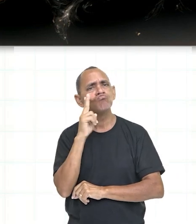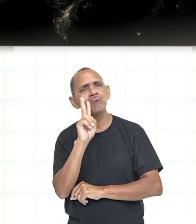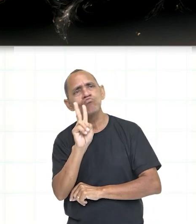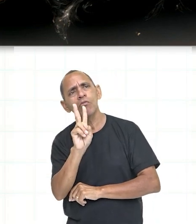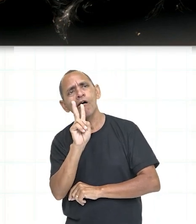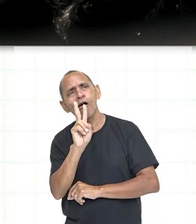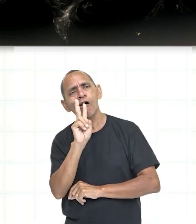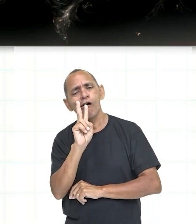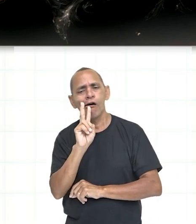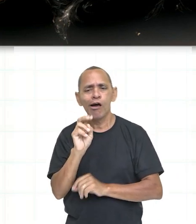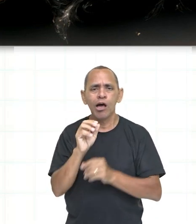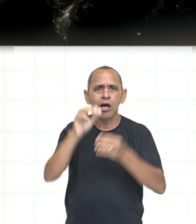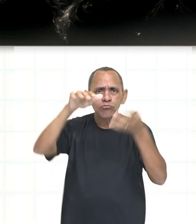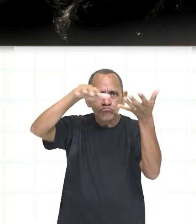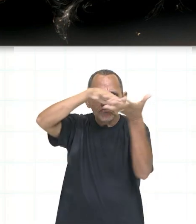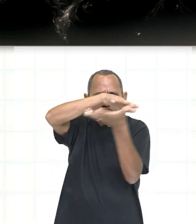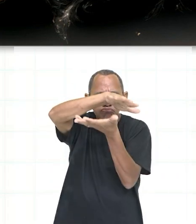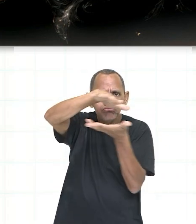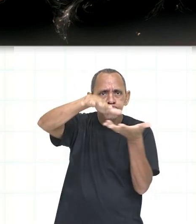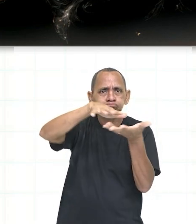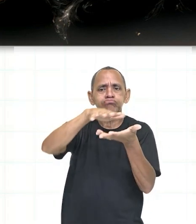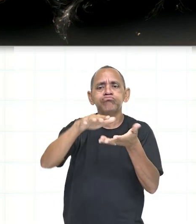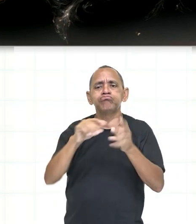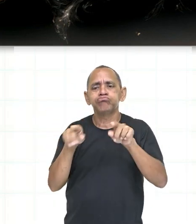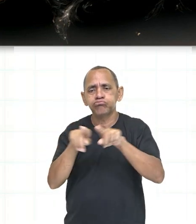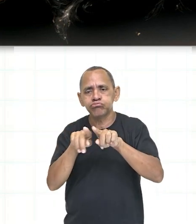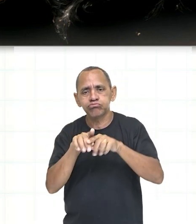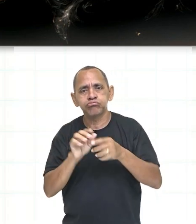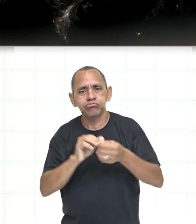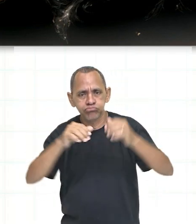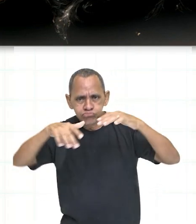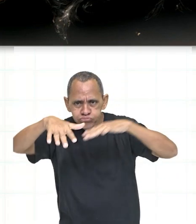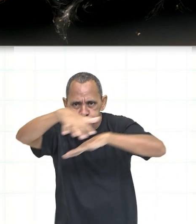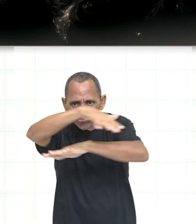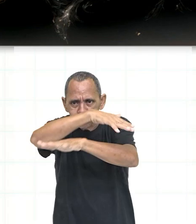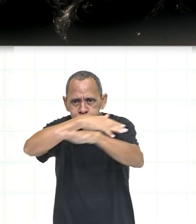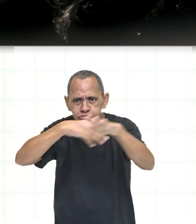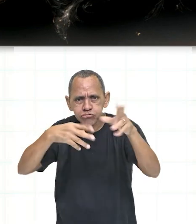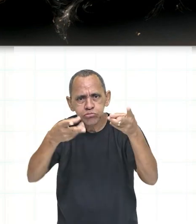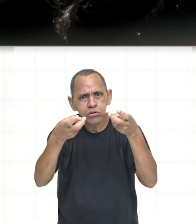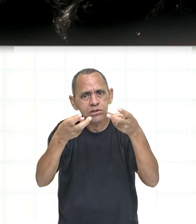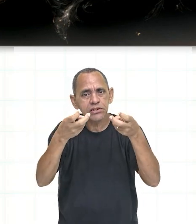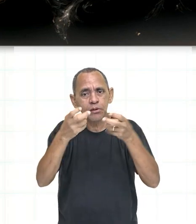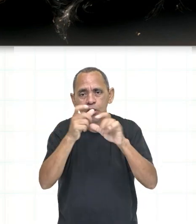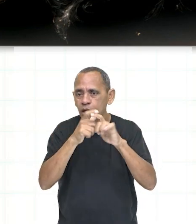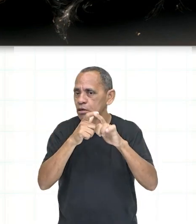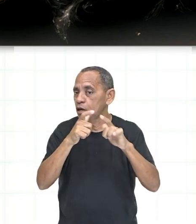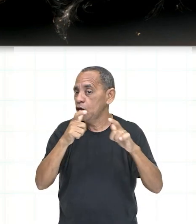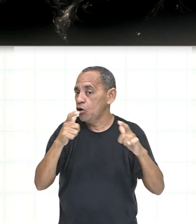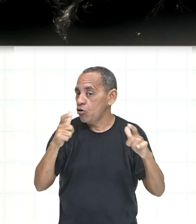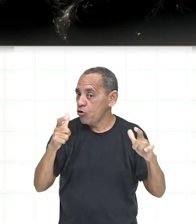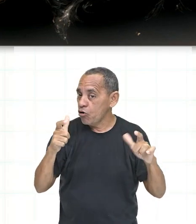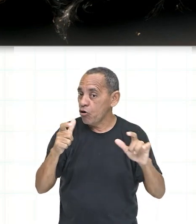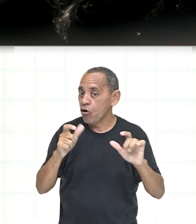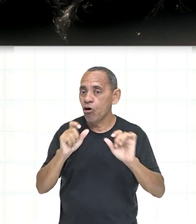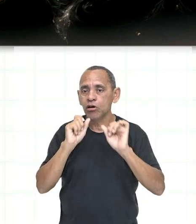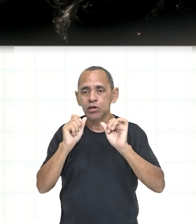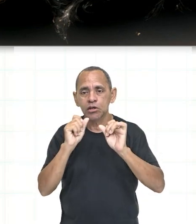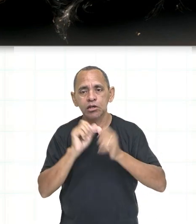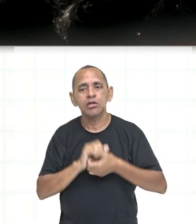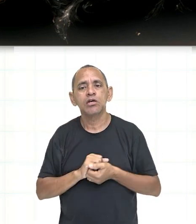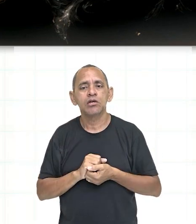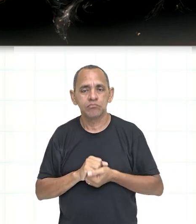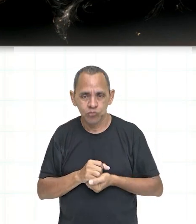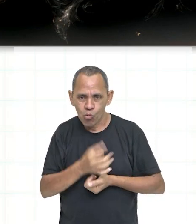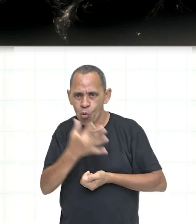ali trata-se de energia ou de matéria escura. Repare que ele é muito maior do que a quantidade de matéria vista, né?